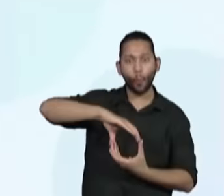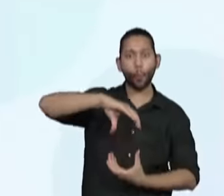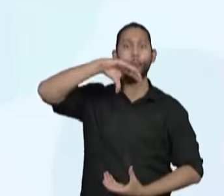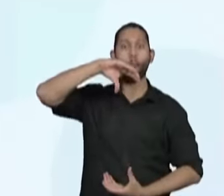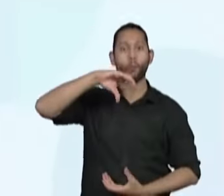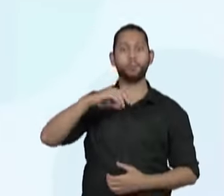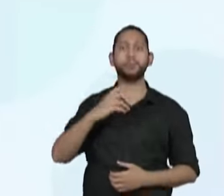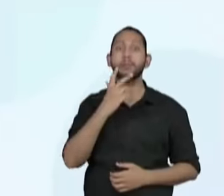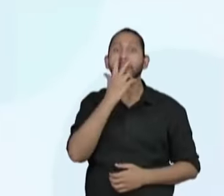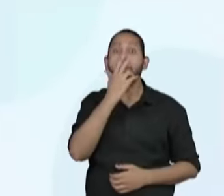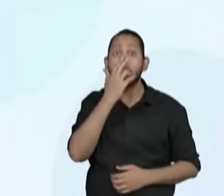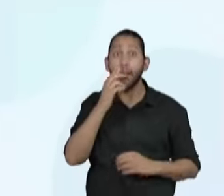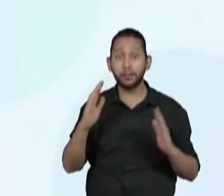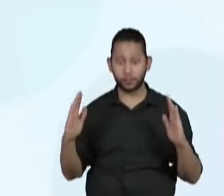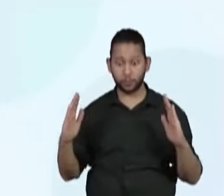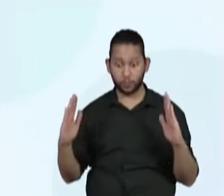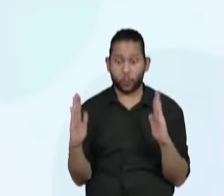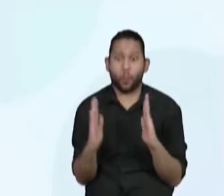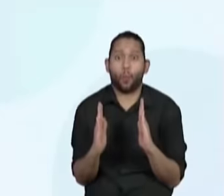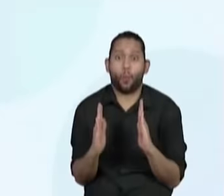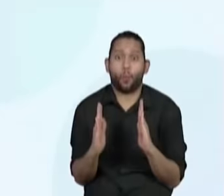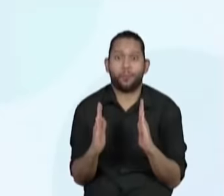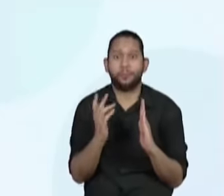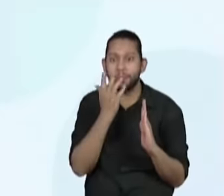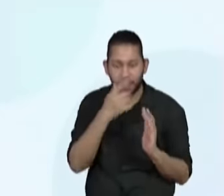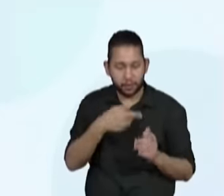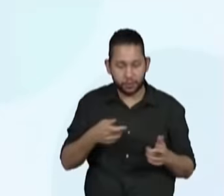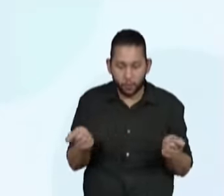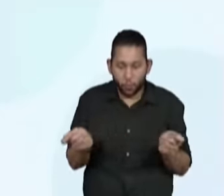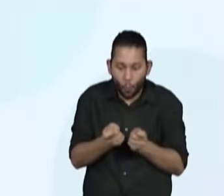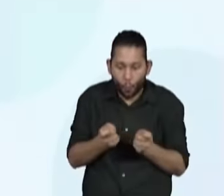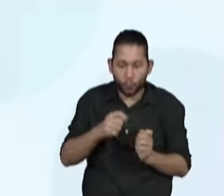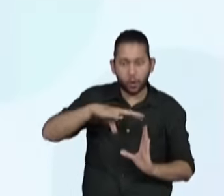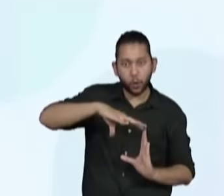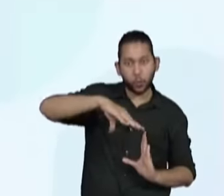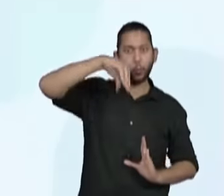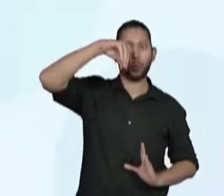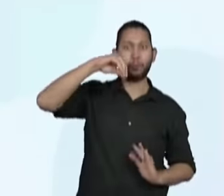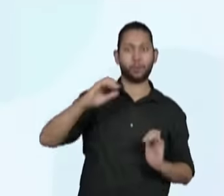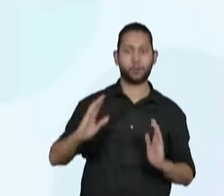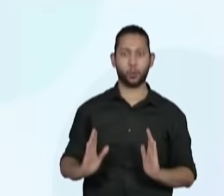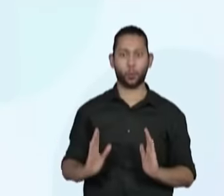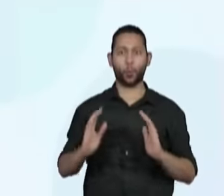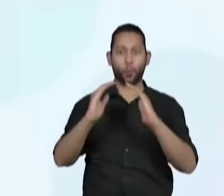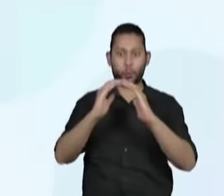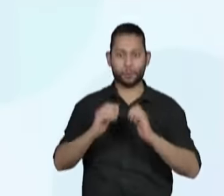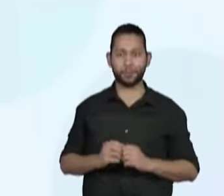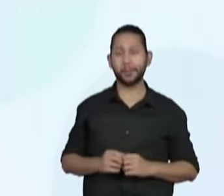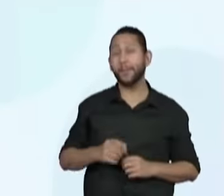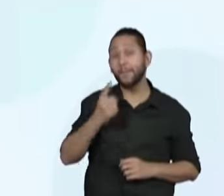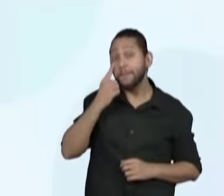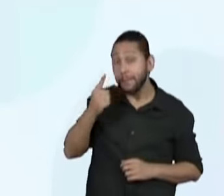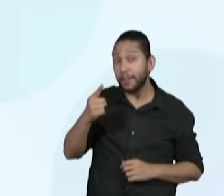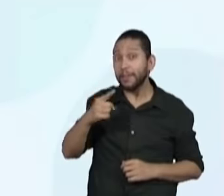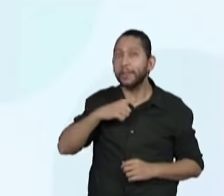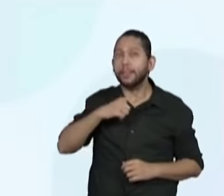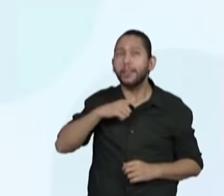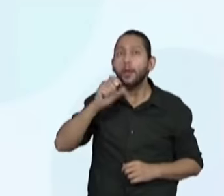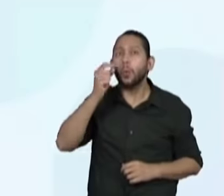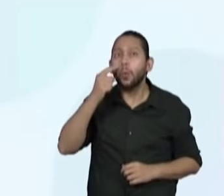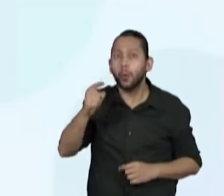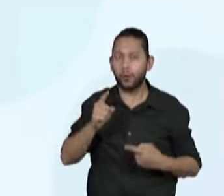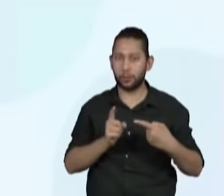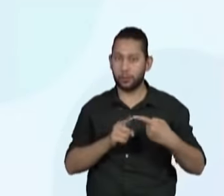né? E é como se ele fosse sendo puxado para cima, né? Contínua é quando o tamanho, né, de